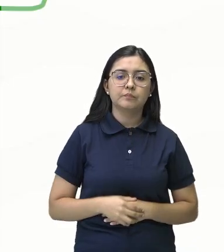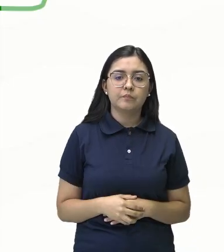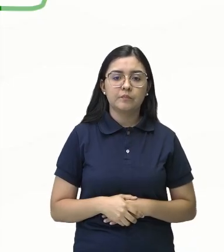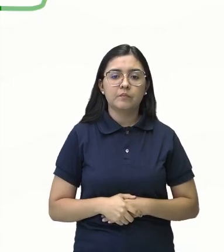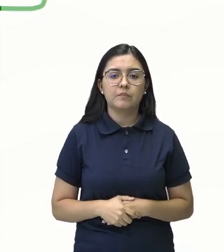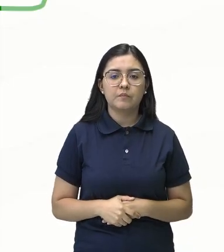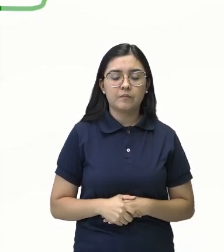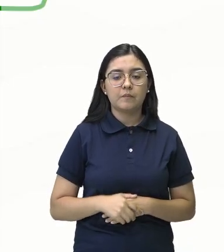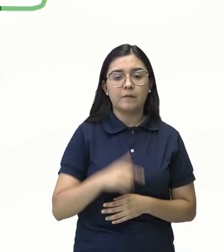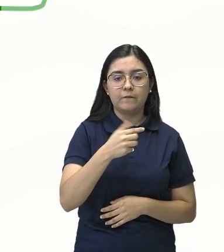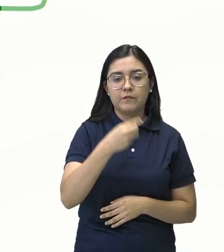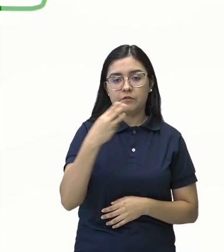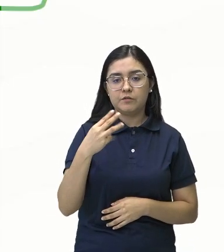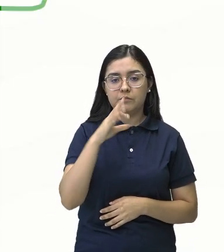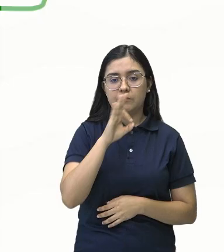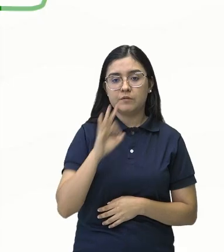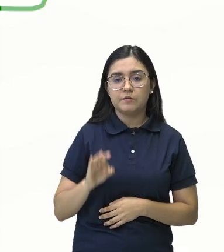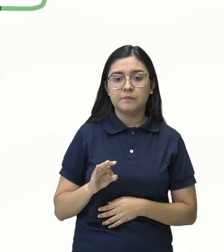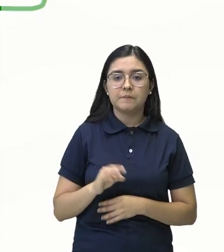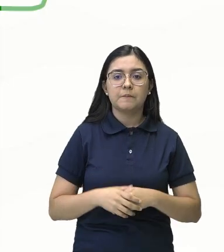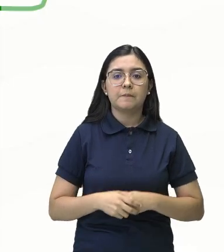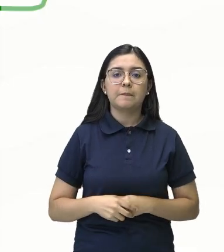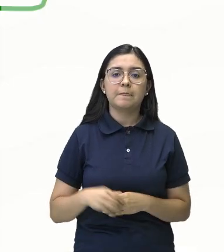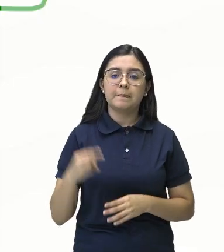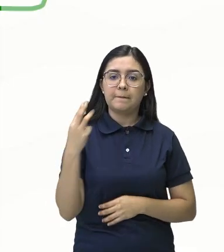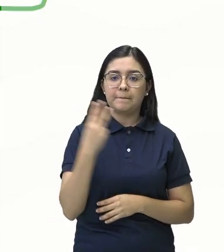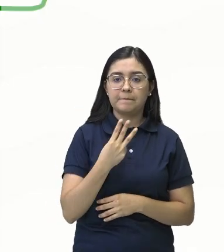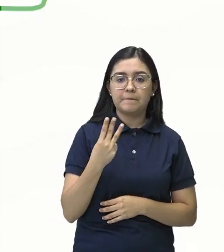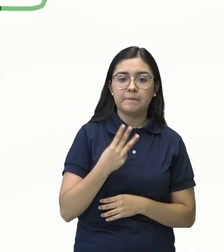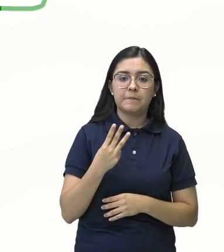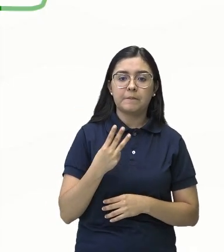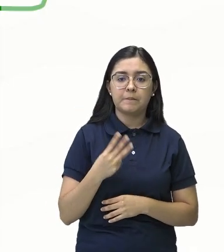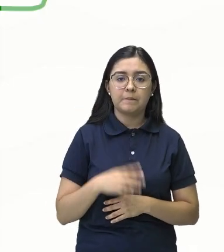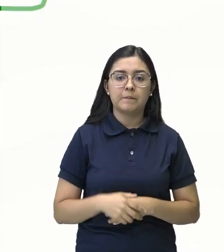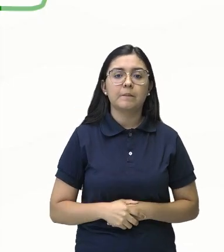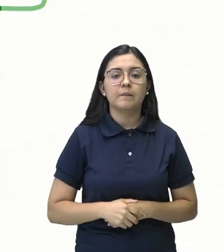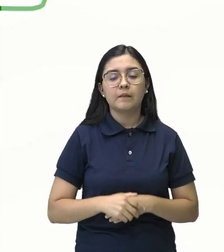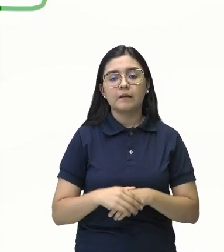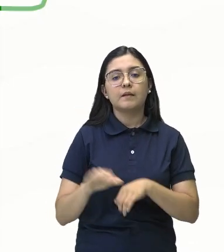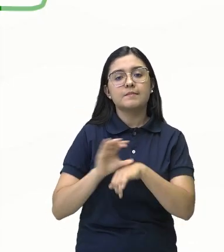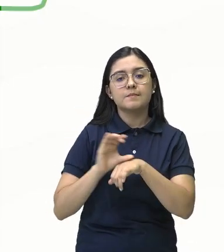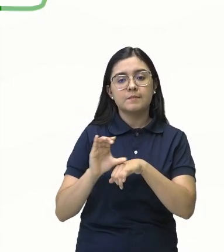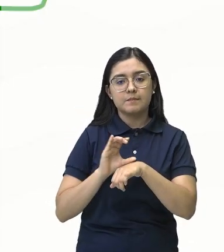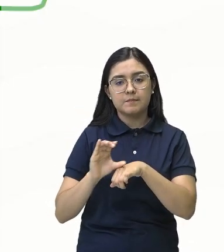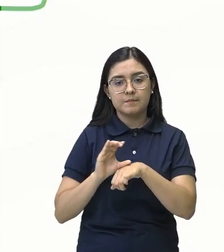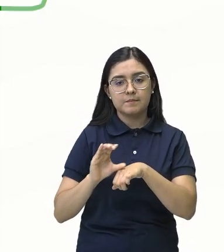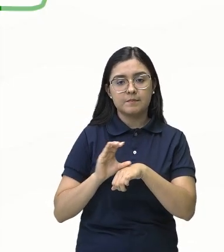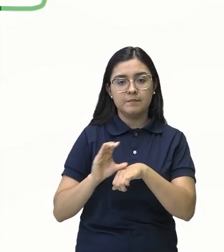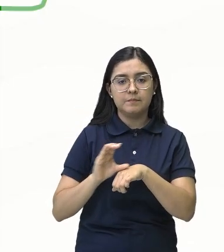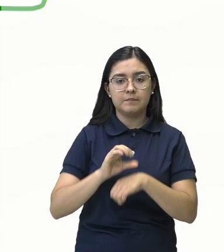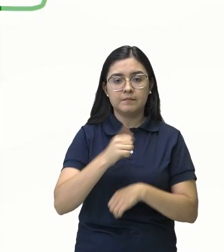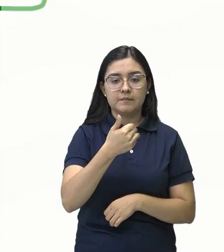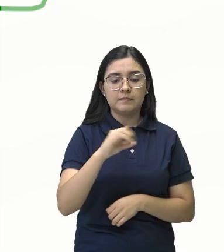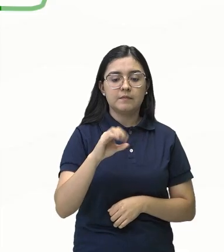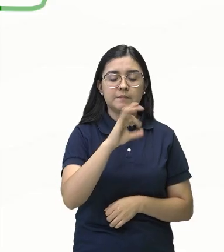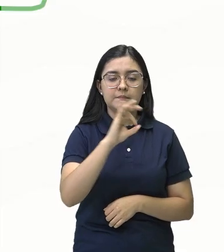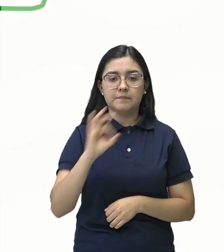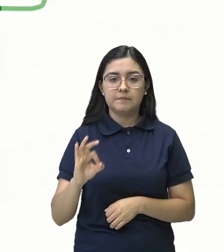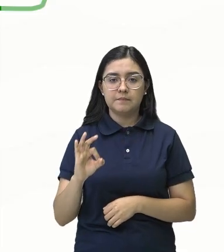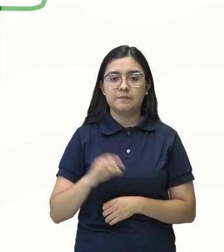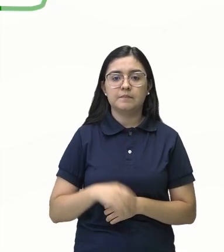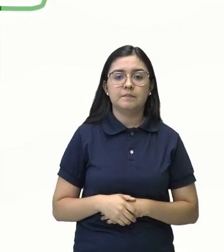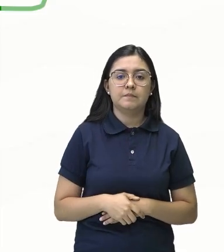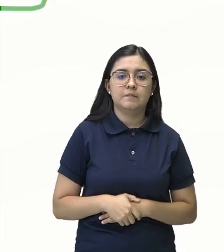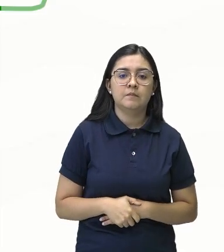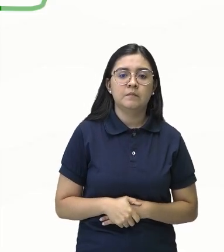então 23%. Terceiro trimestre é o que está em cinza, então 10%. E